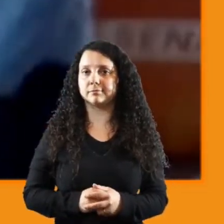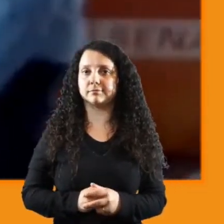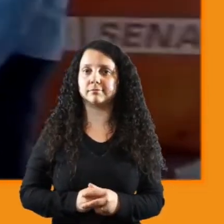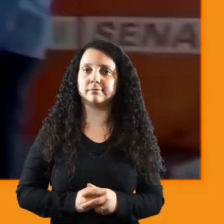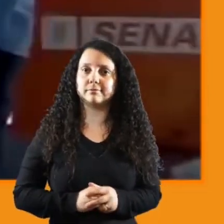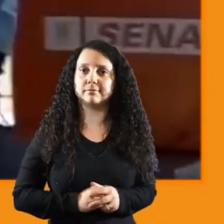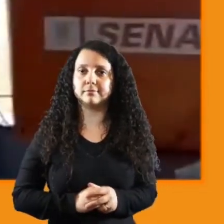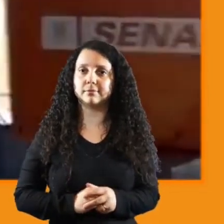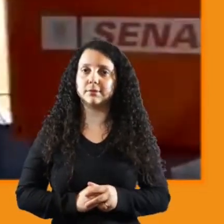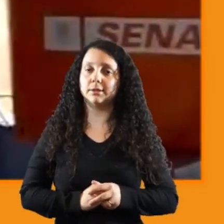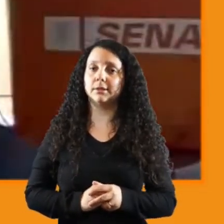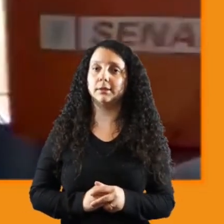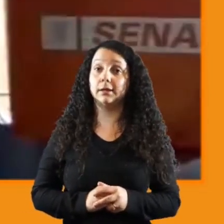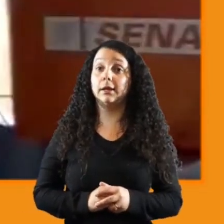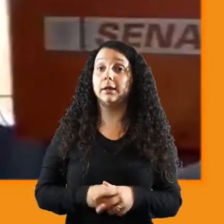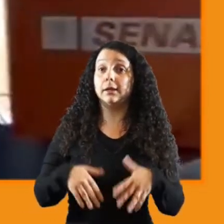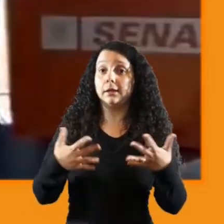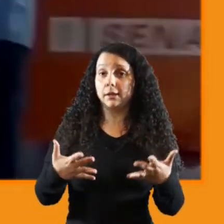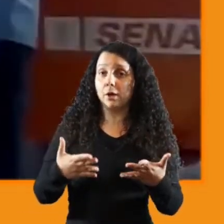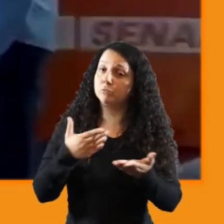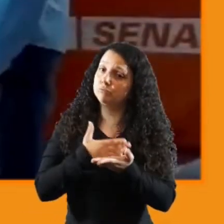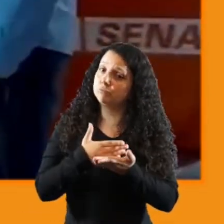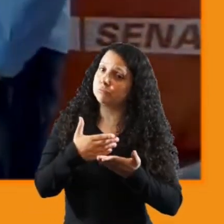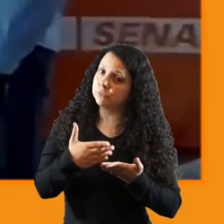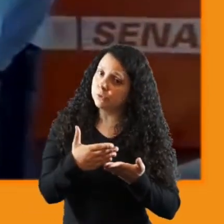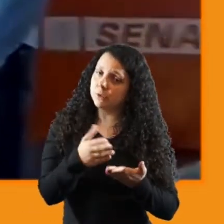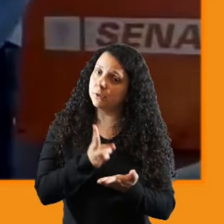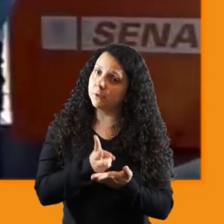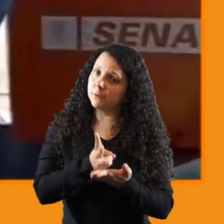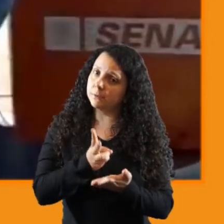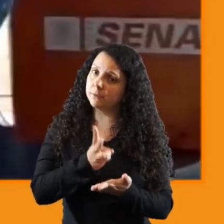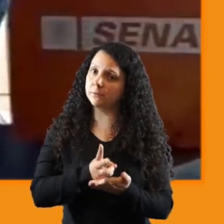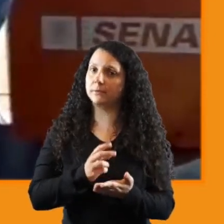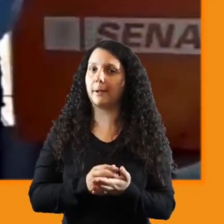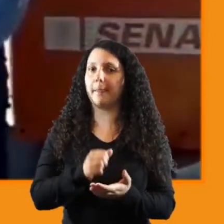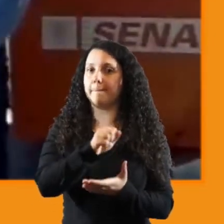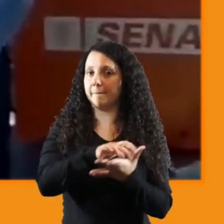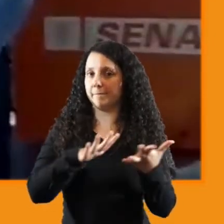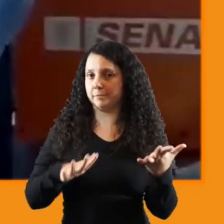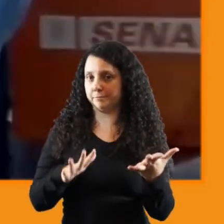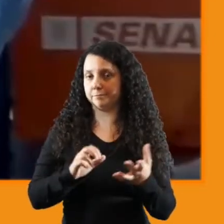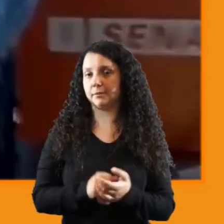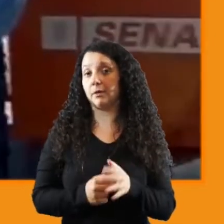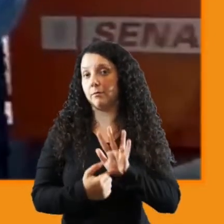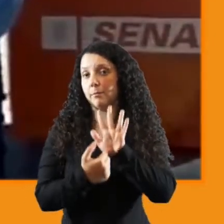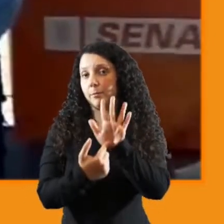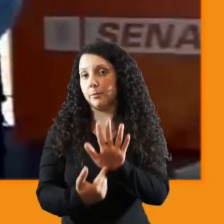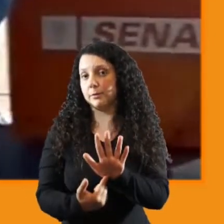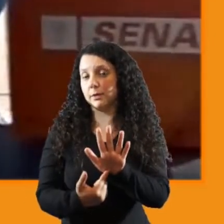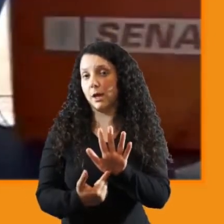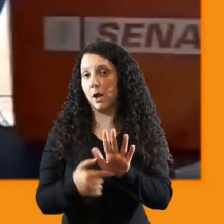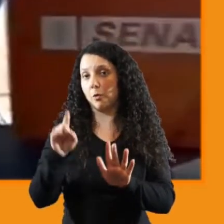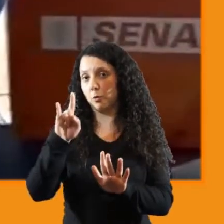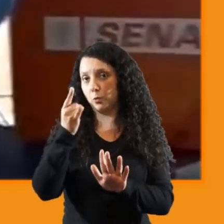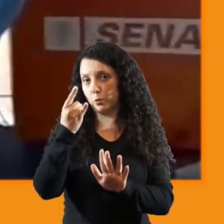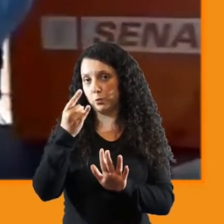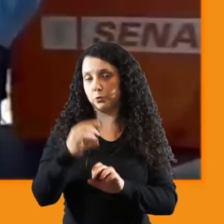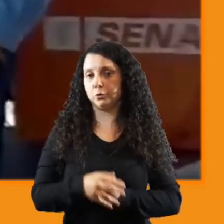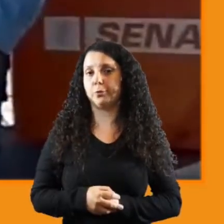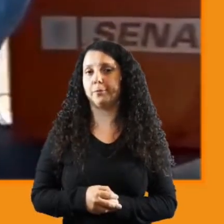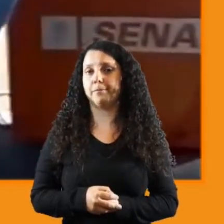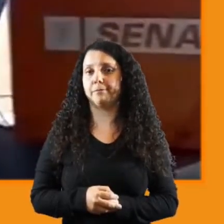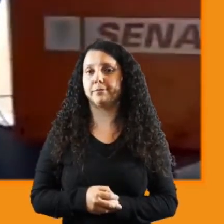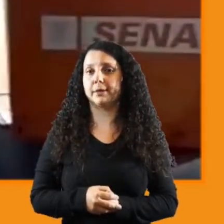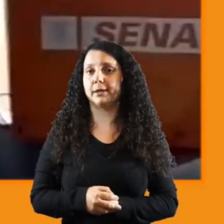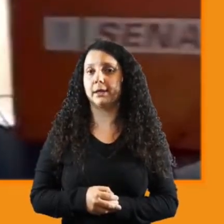Bom, Potter, dando continuidade aqui à nossa atividade, né? A gente vai mostrar agora o último componente que contempla aí o nosso sistema, que